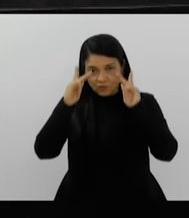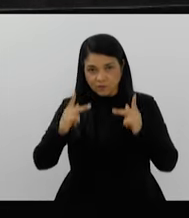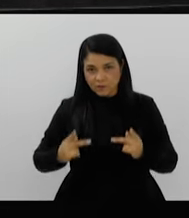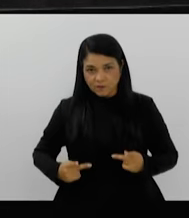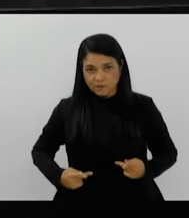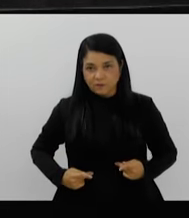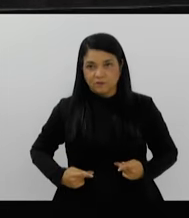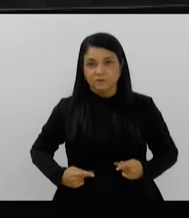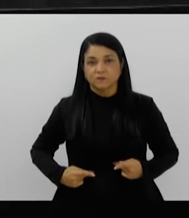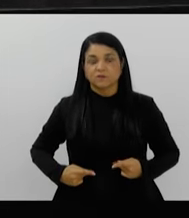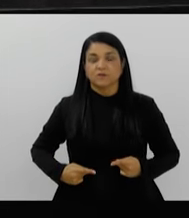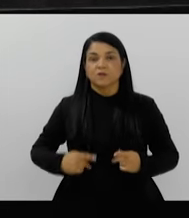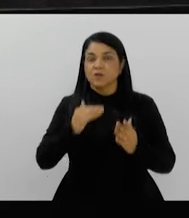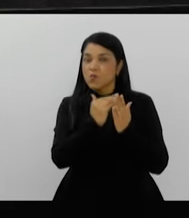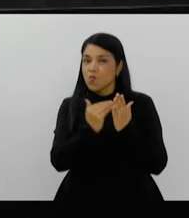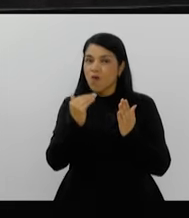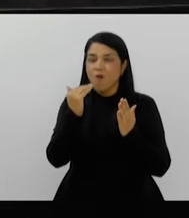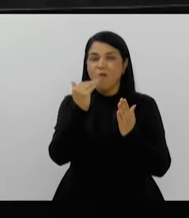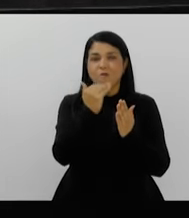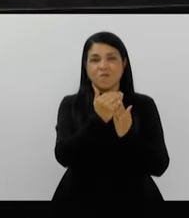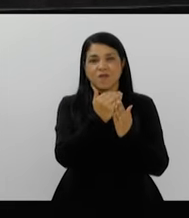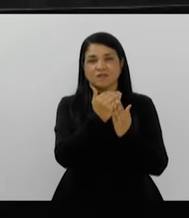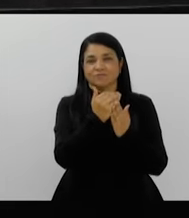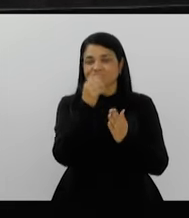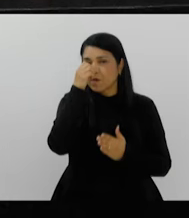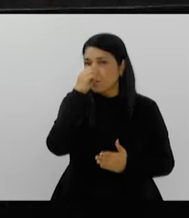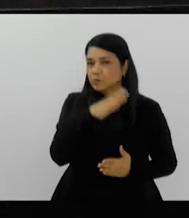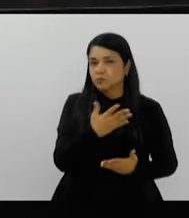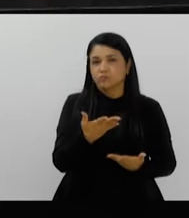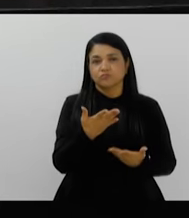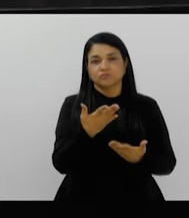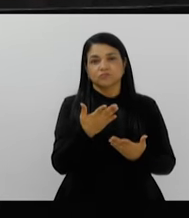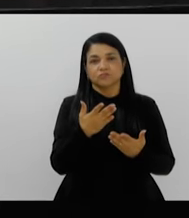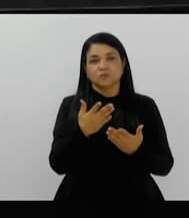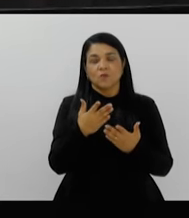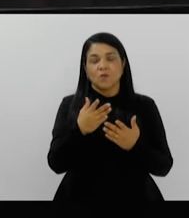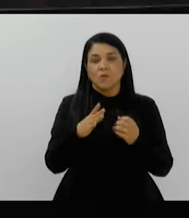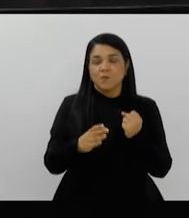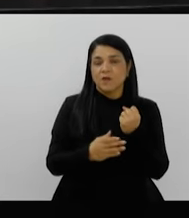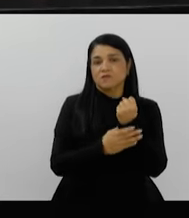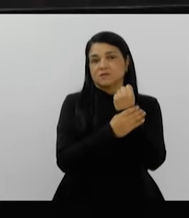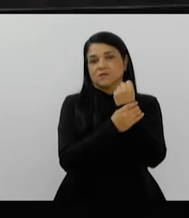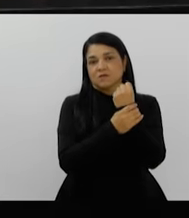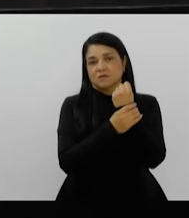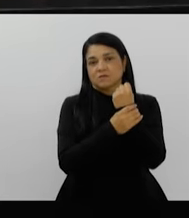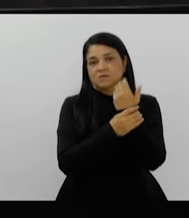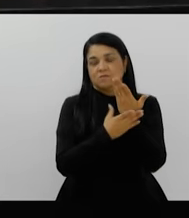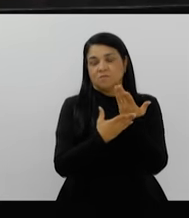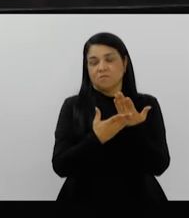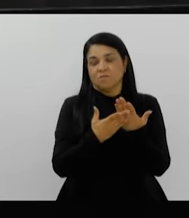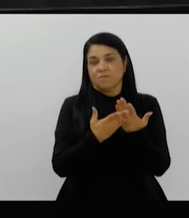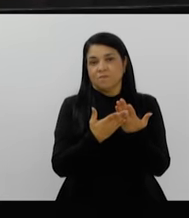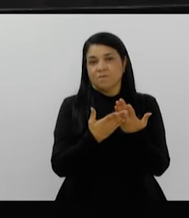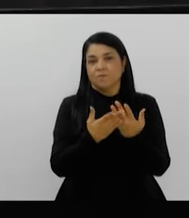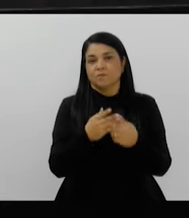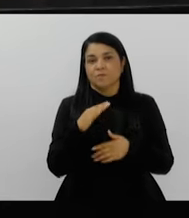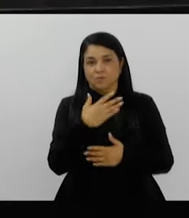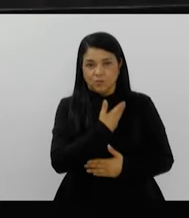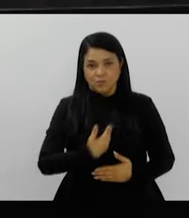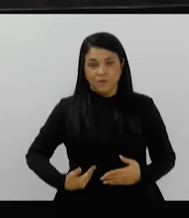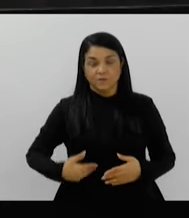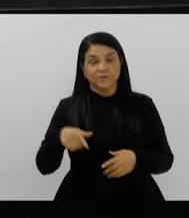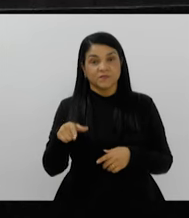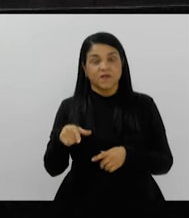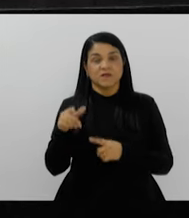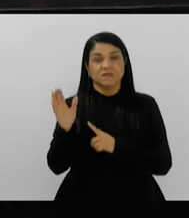e um aumento exorbitante para a função segurança pública. A função ciência e tecnologia,